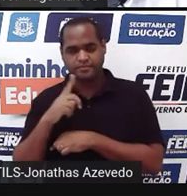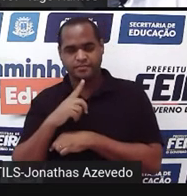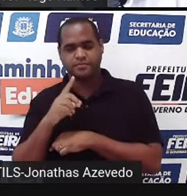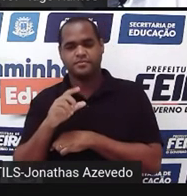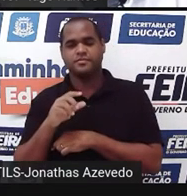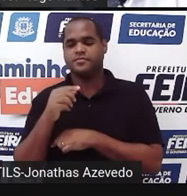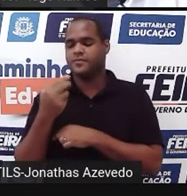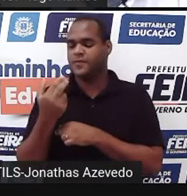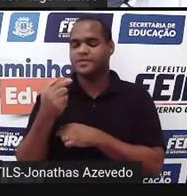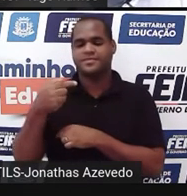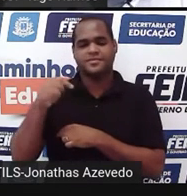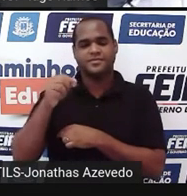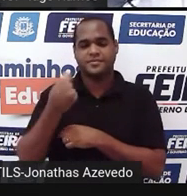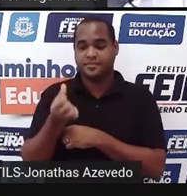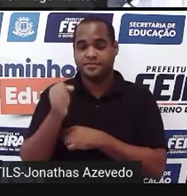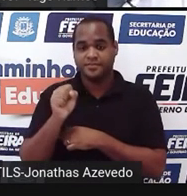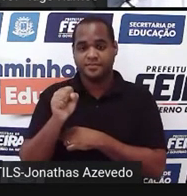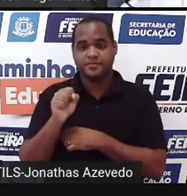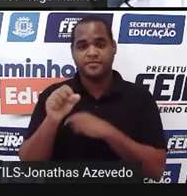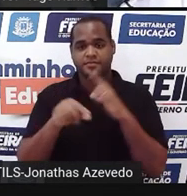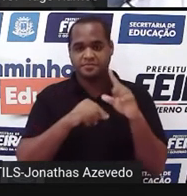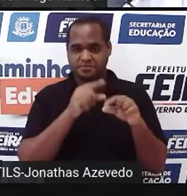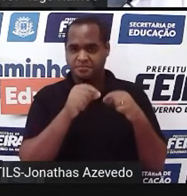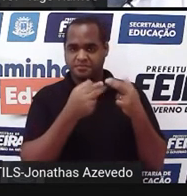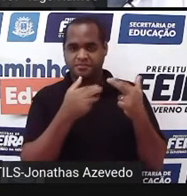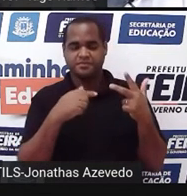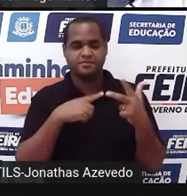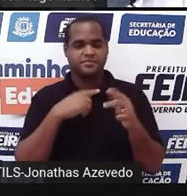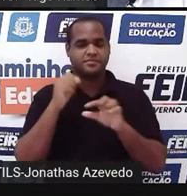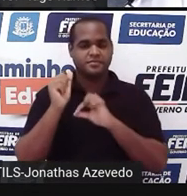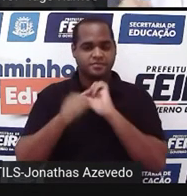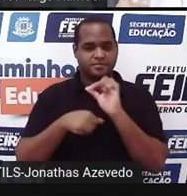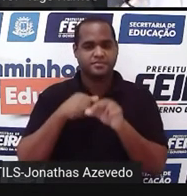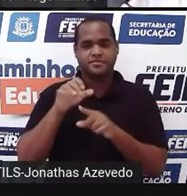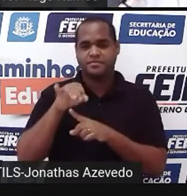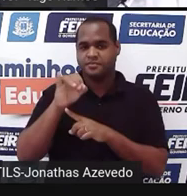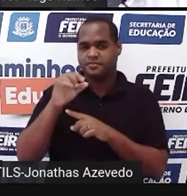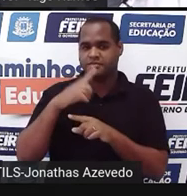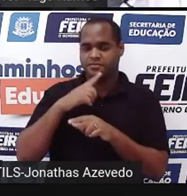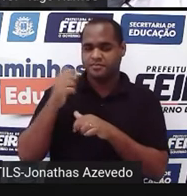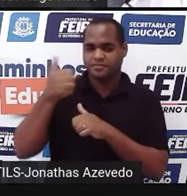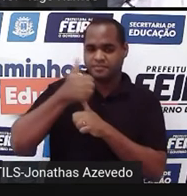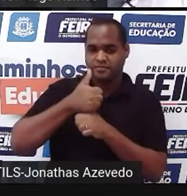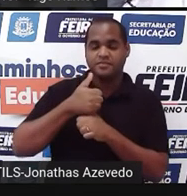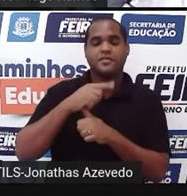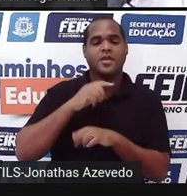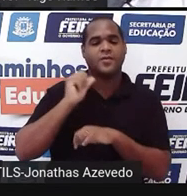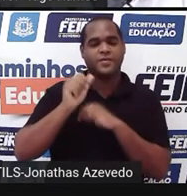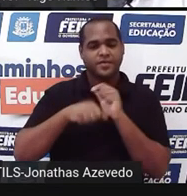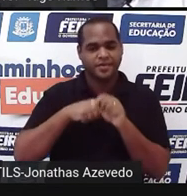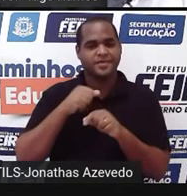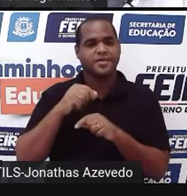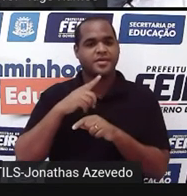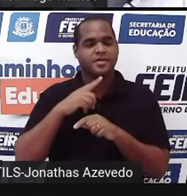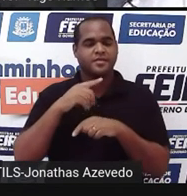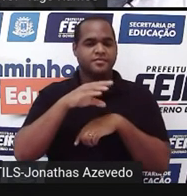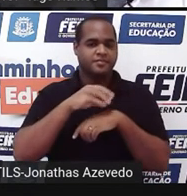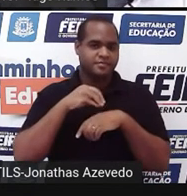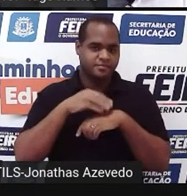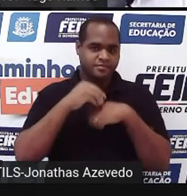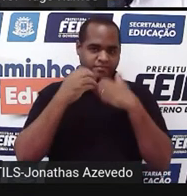8 Y = 68 escolhe qualquer uma troca a y por quatro ache o valor de X eu vou pegar ali